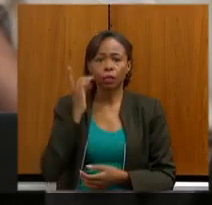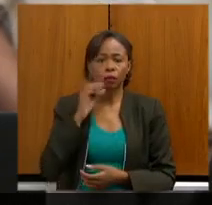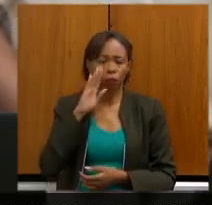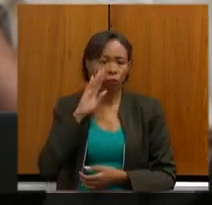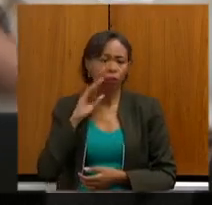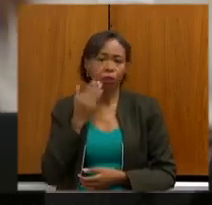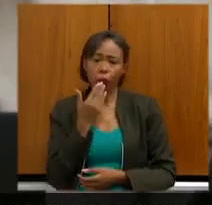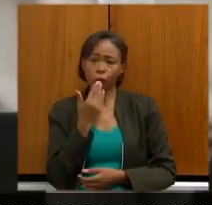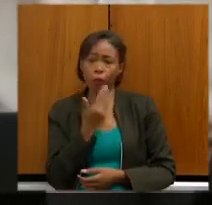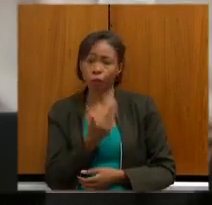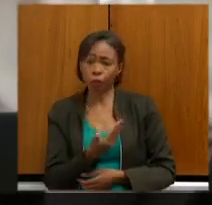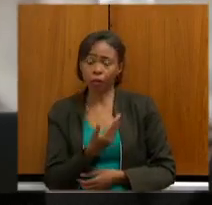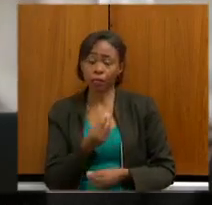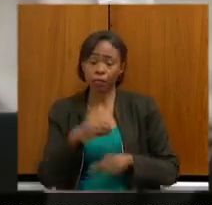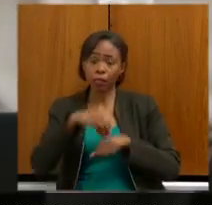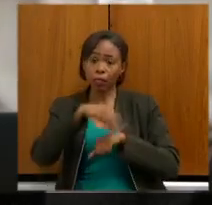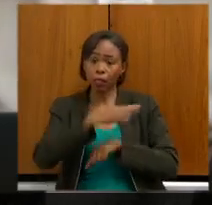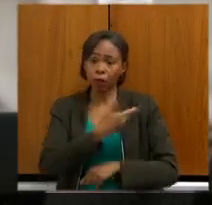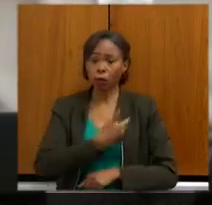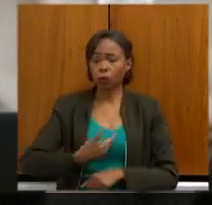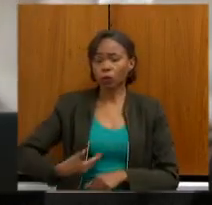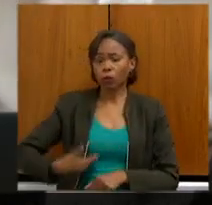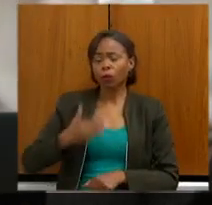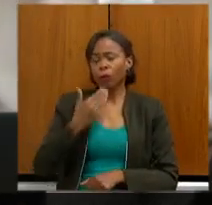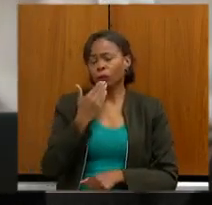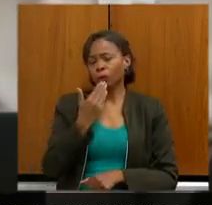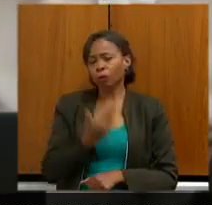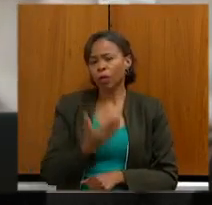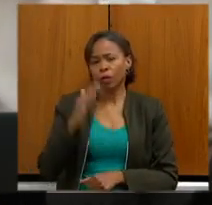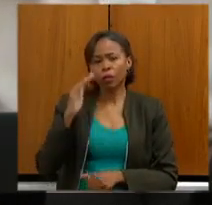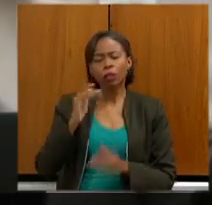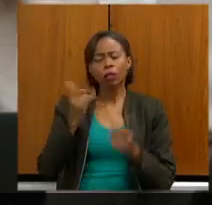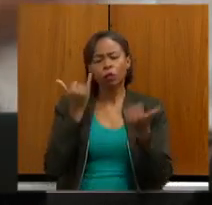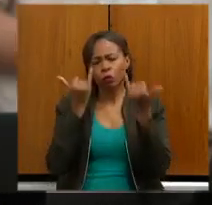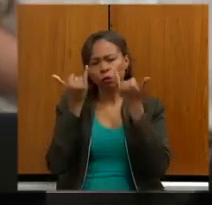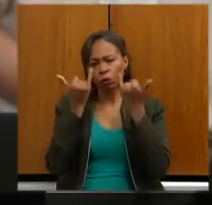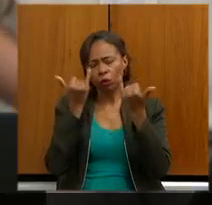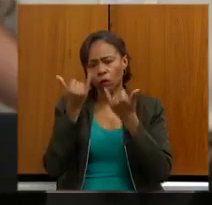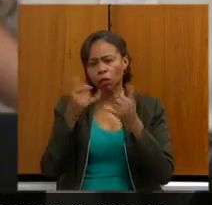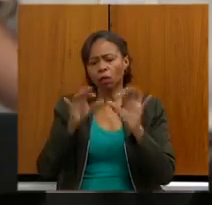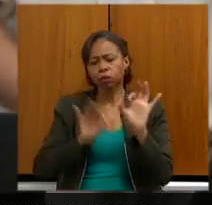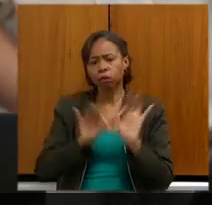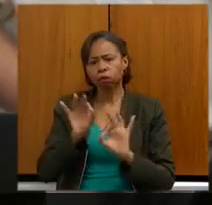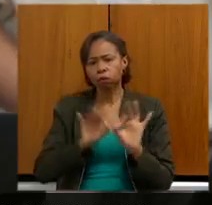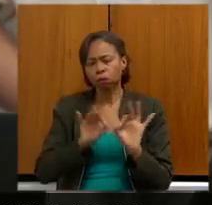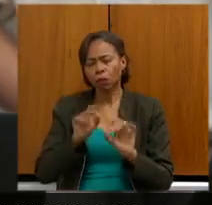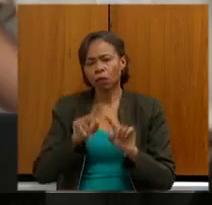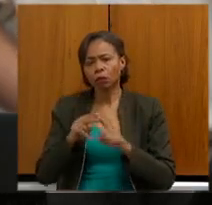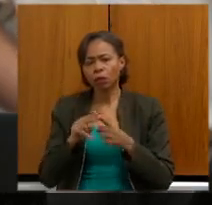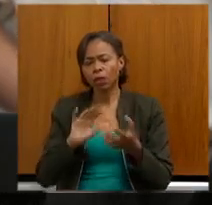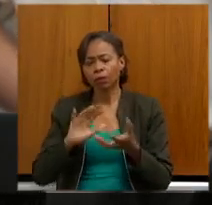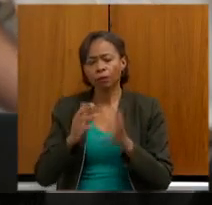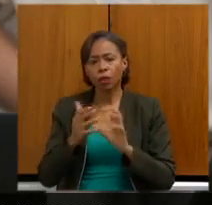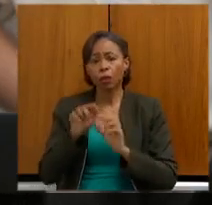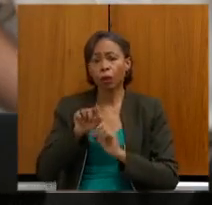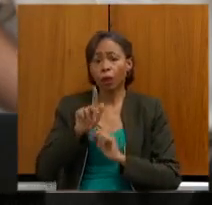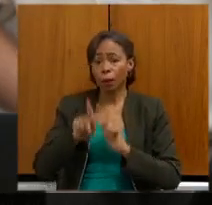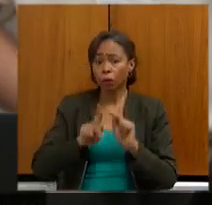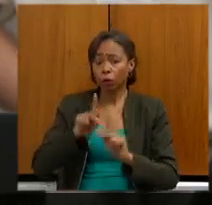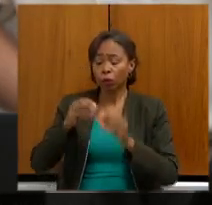Beatriz seja encaminhado ao governador do Estado pedindo informação Acerca das ações de reparação integral direcionada à população atingida